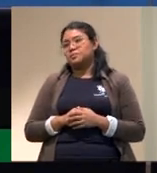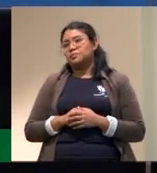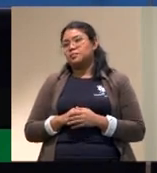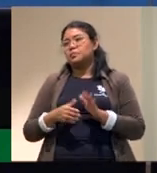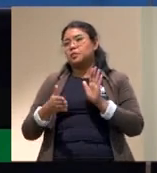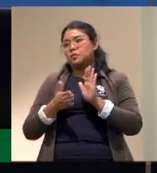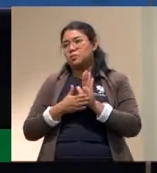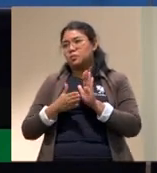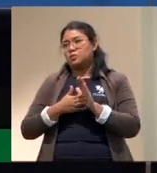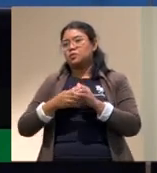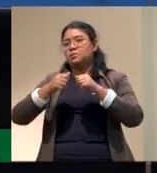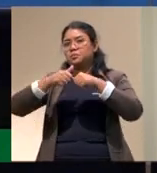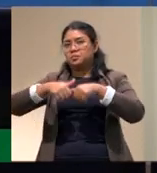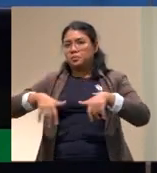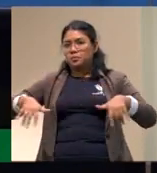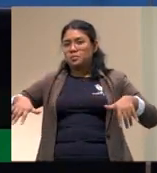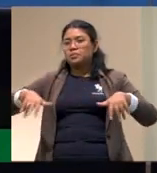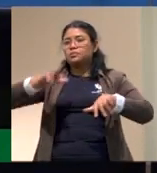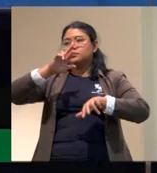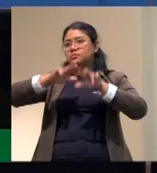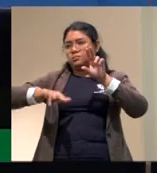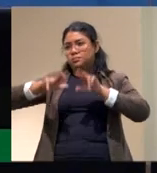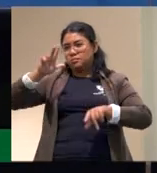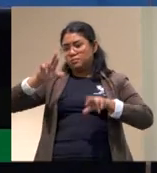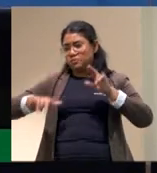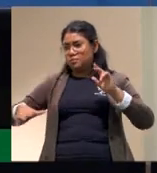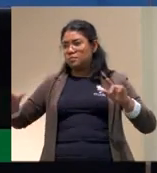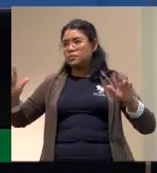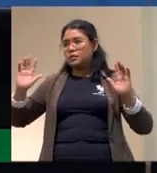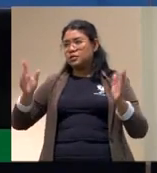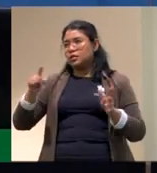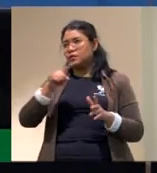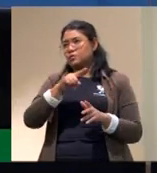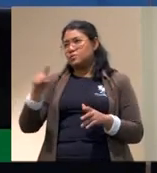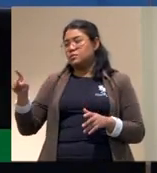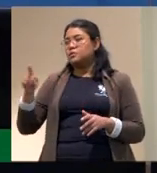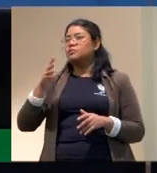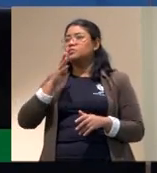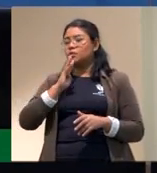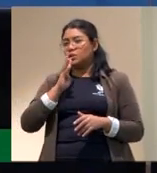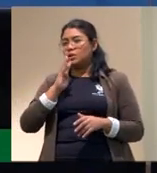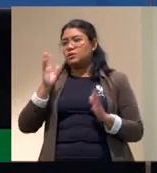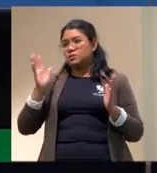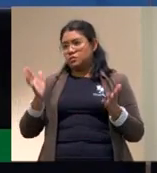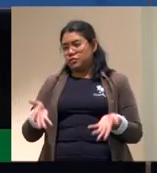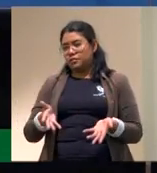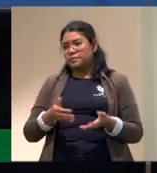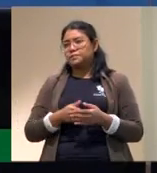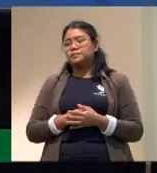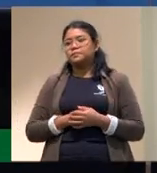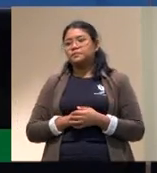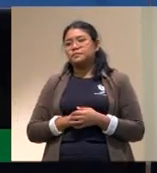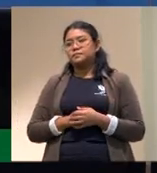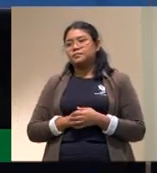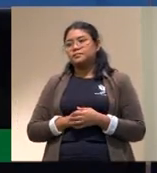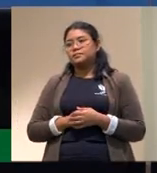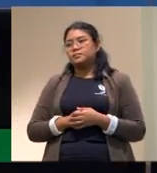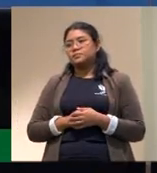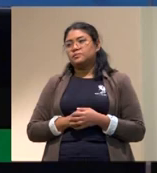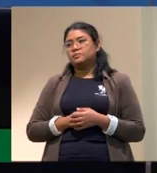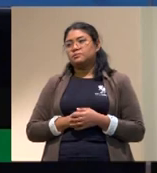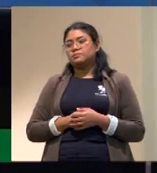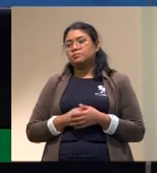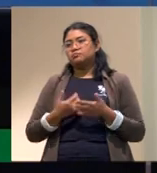ampliação e a diversificação daquilo que já é conhecido, né? Porque, senão, a gente vai